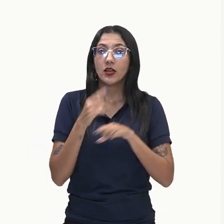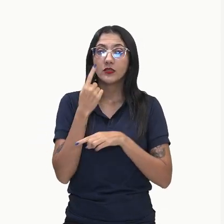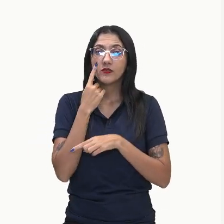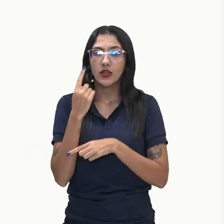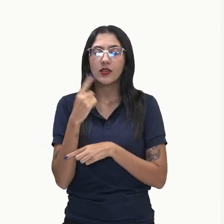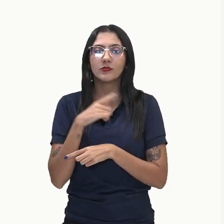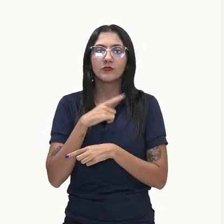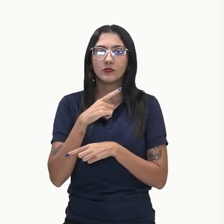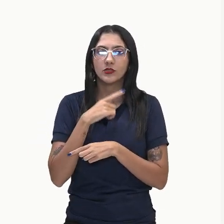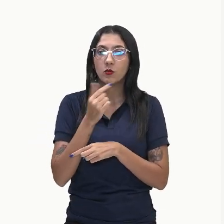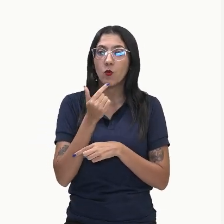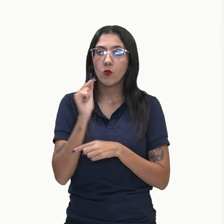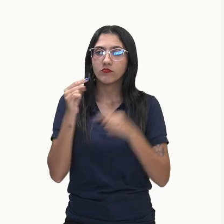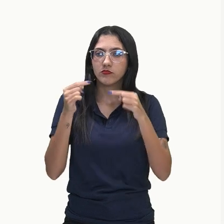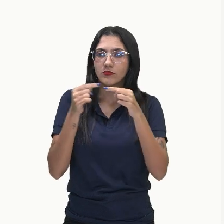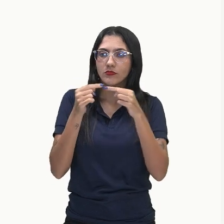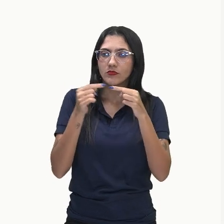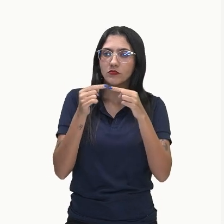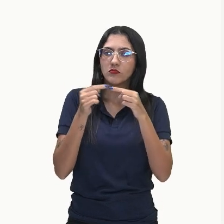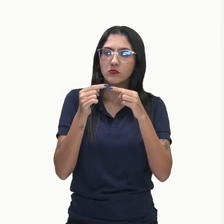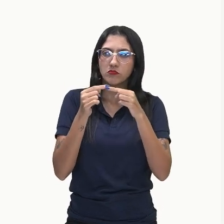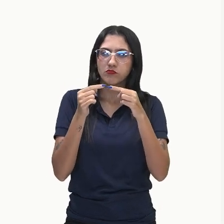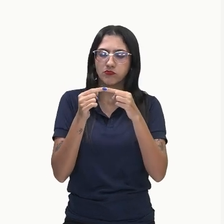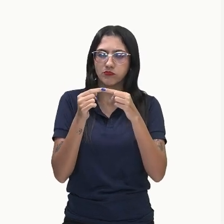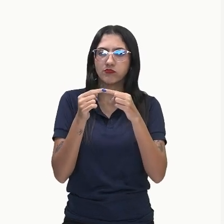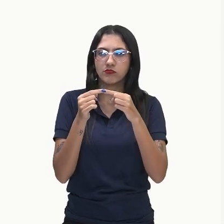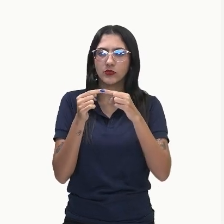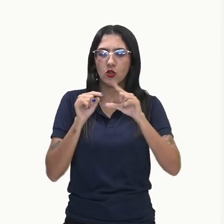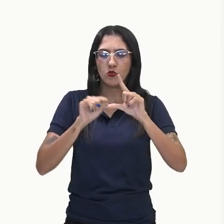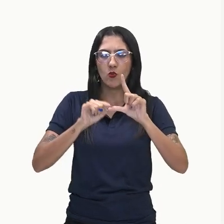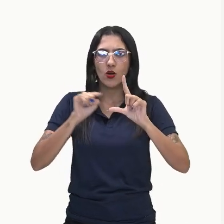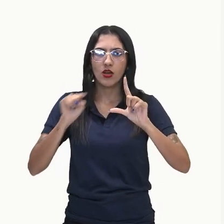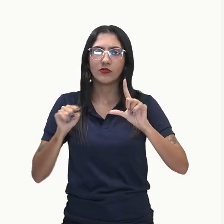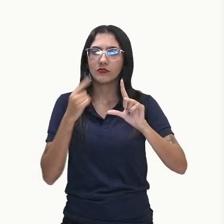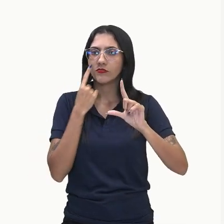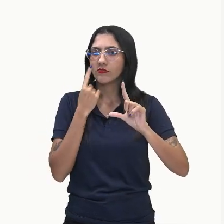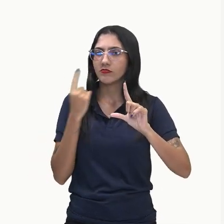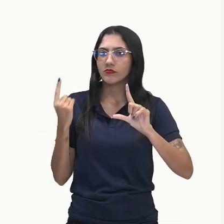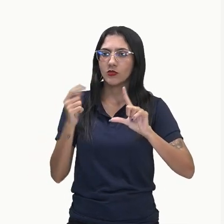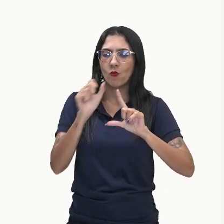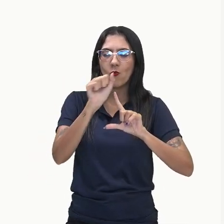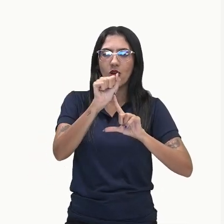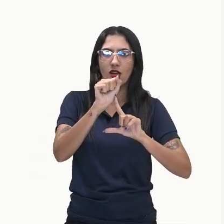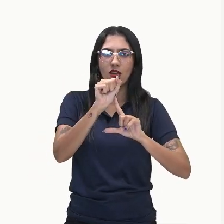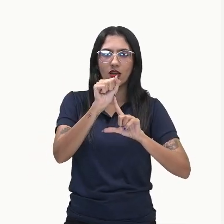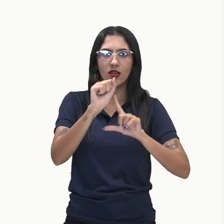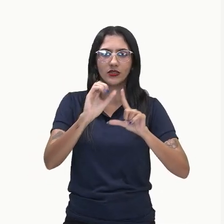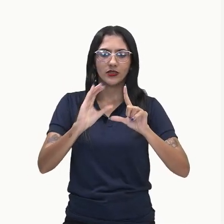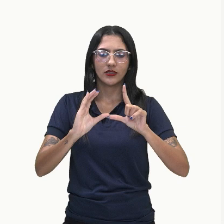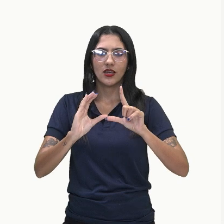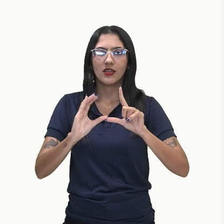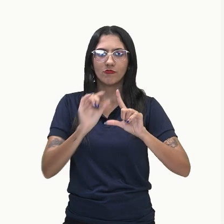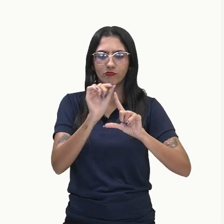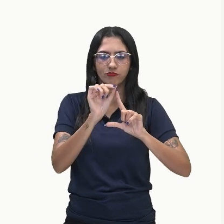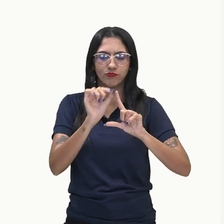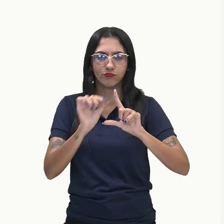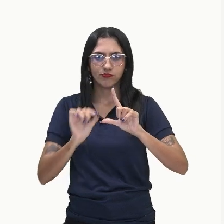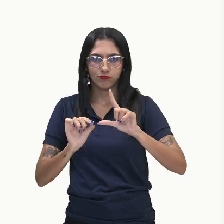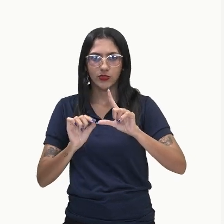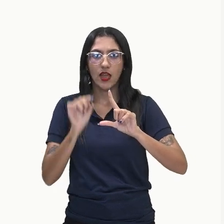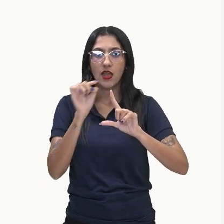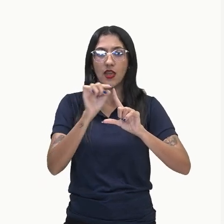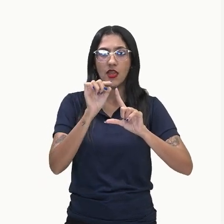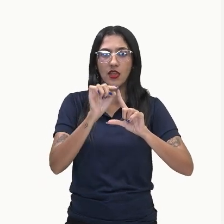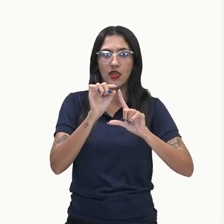que se relaciona bem de pertinho com ele, que é ali o lado AC. Então, ele é o